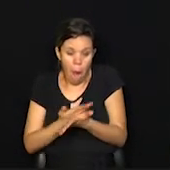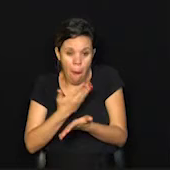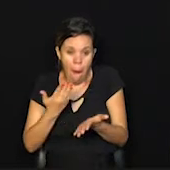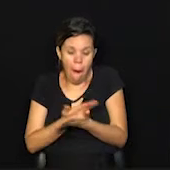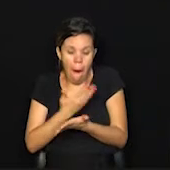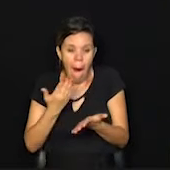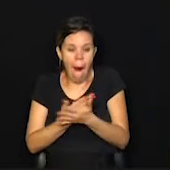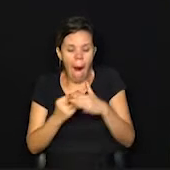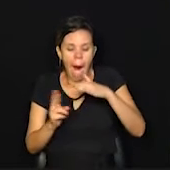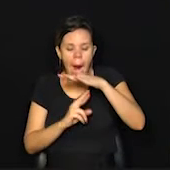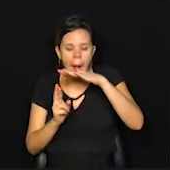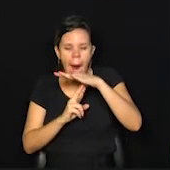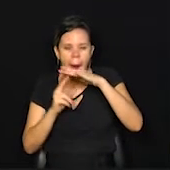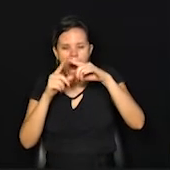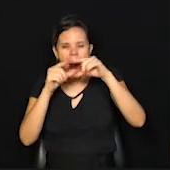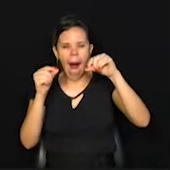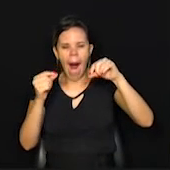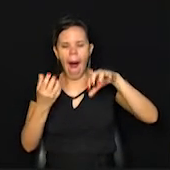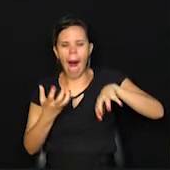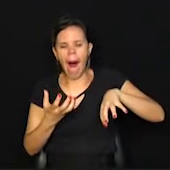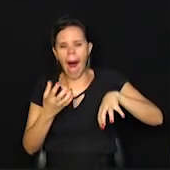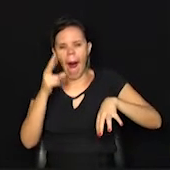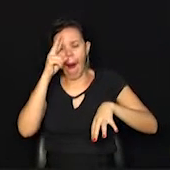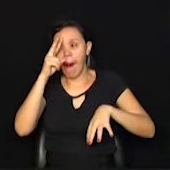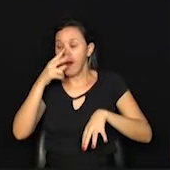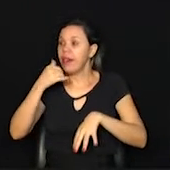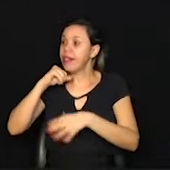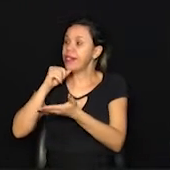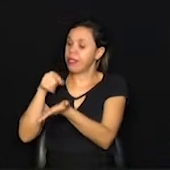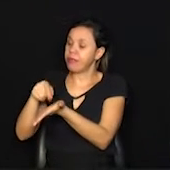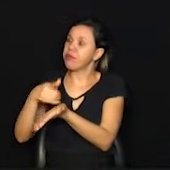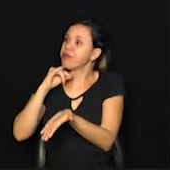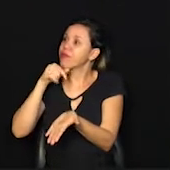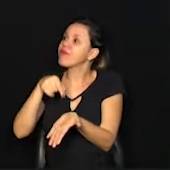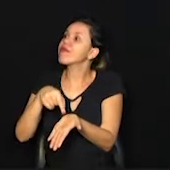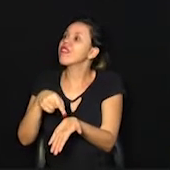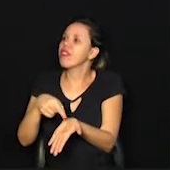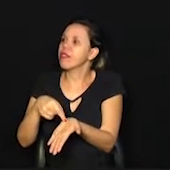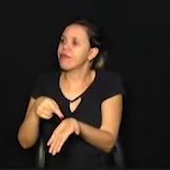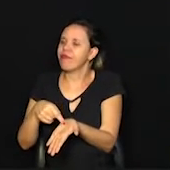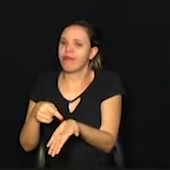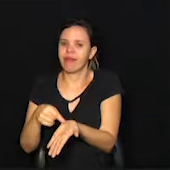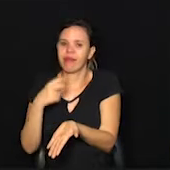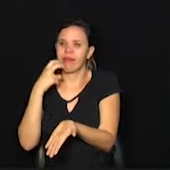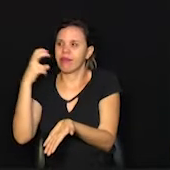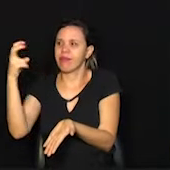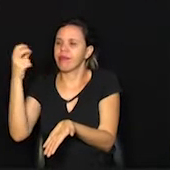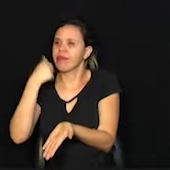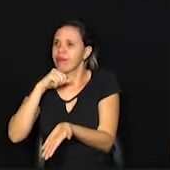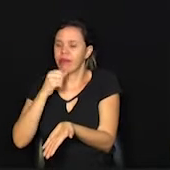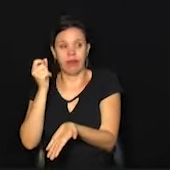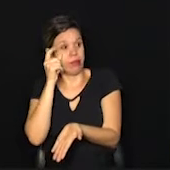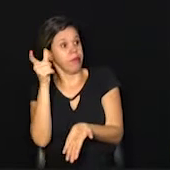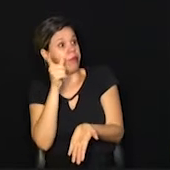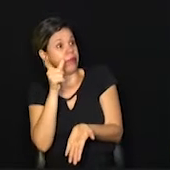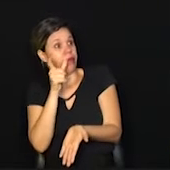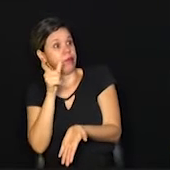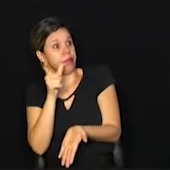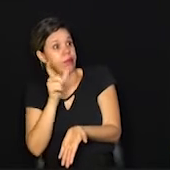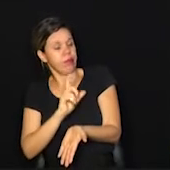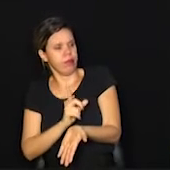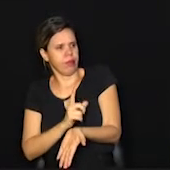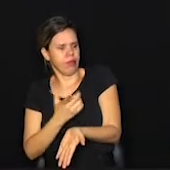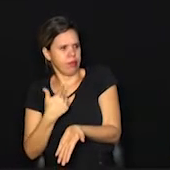empresa rodoviária de Brasília e eu me lembro berrando mãe olha aqui o pai e a mãe entrou em Pânico evidentemente